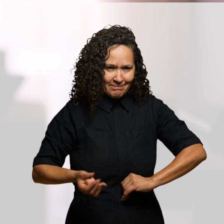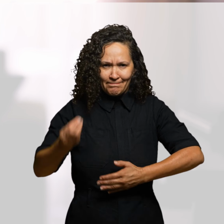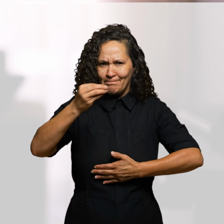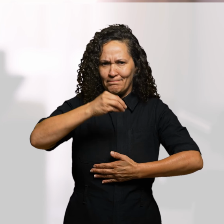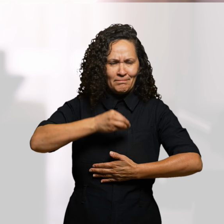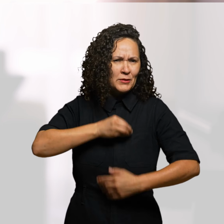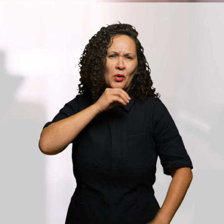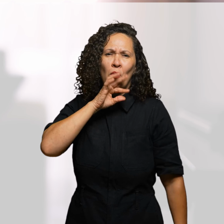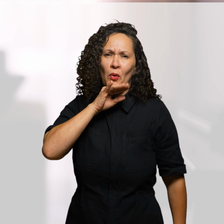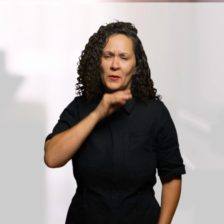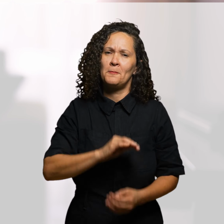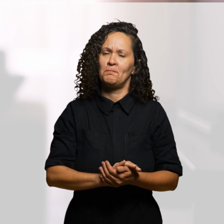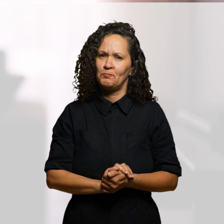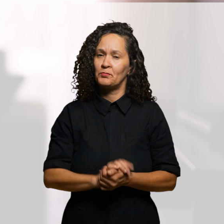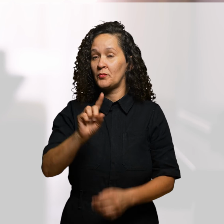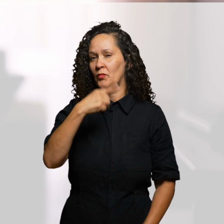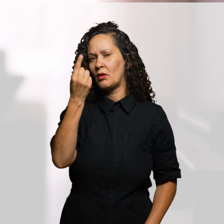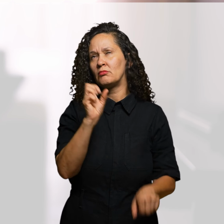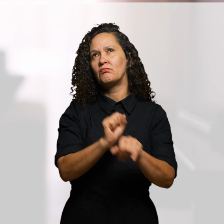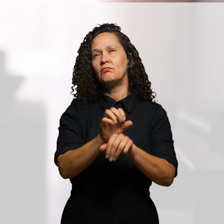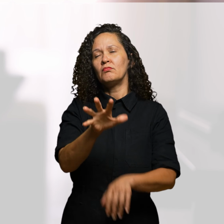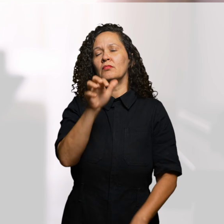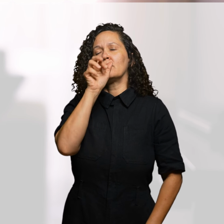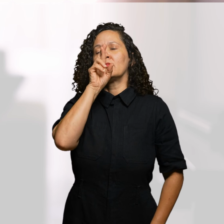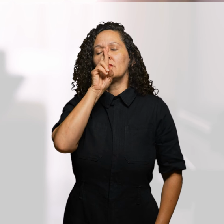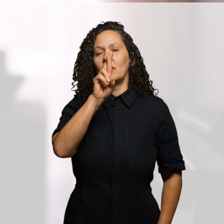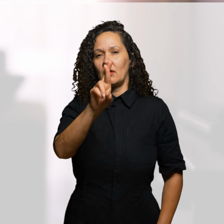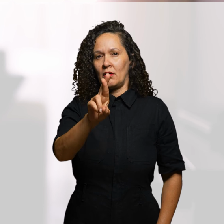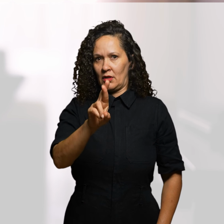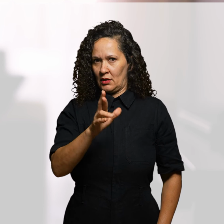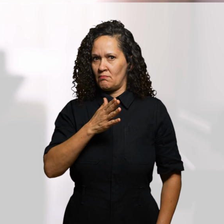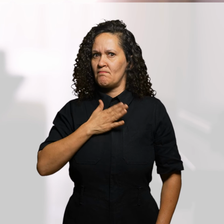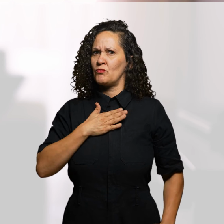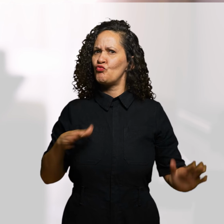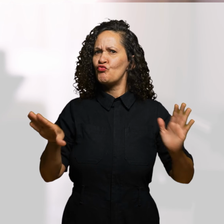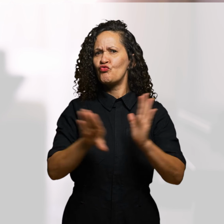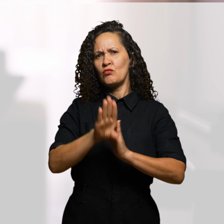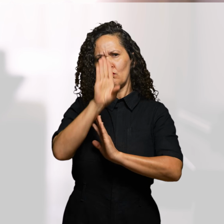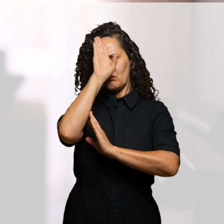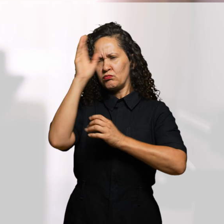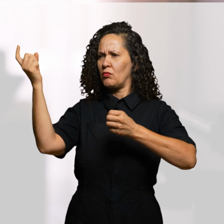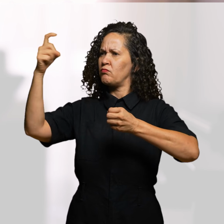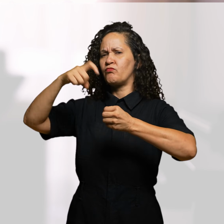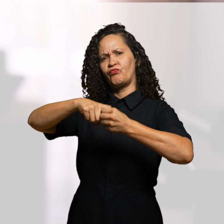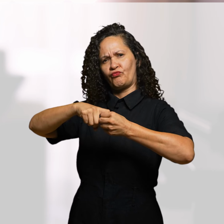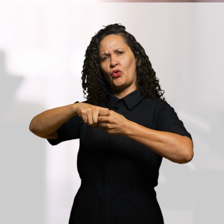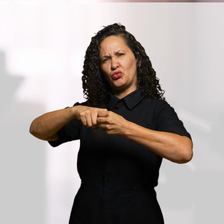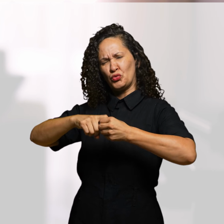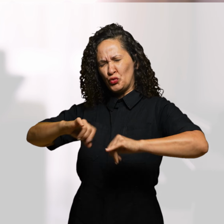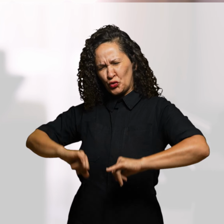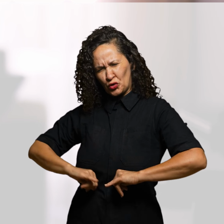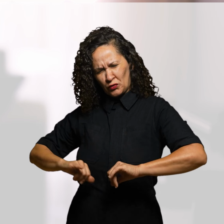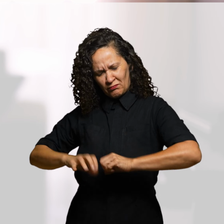forma... Aí, depois eu parei e respirei fundo, porque eu vou no poço, né? Eu vou lá no fundo, aí volto, meto o pé no fundo e subo